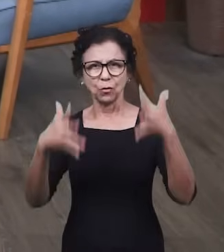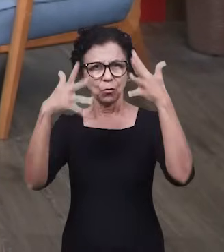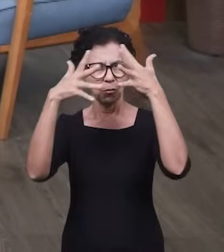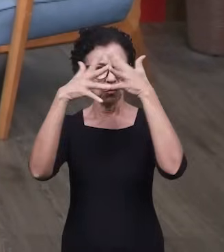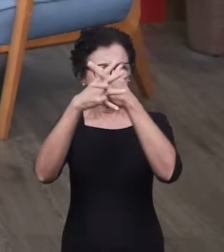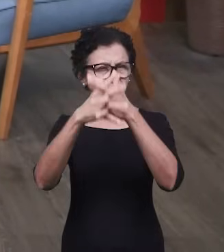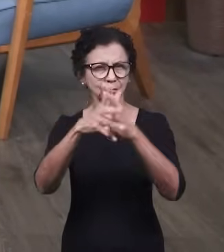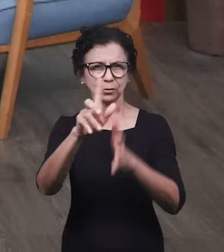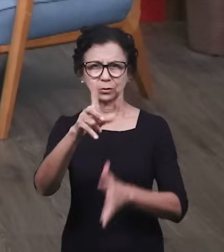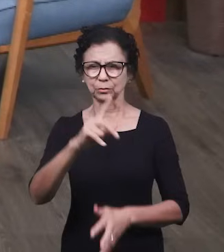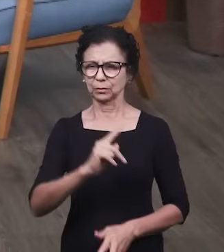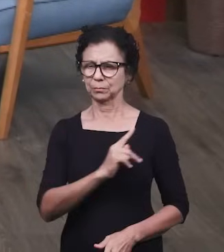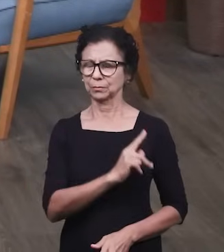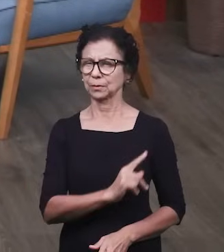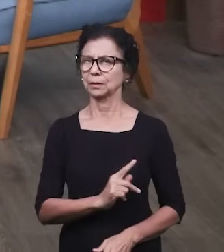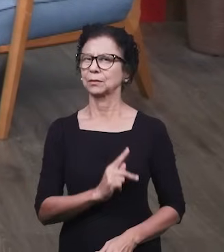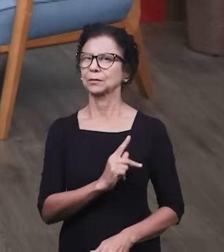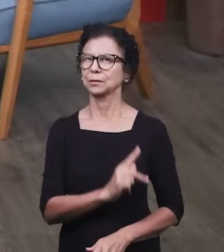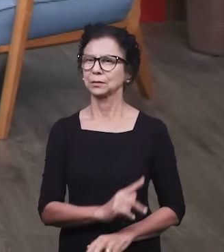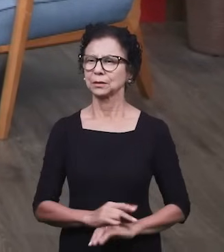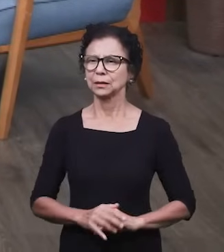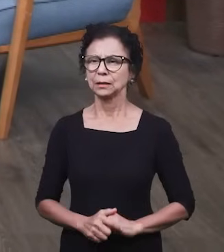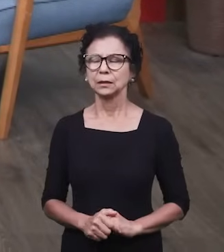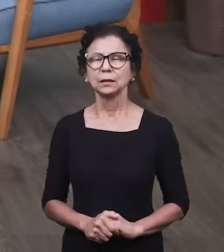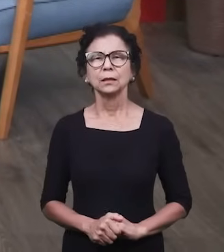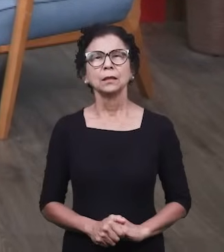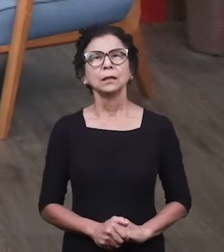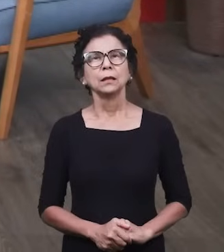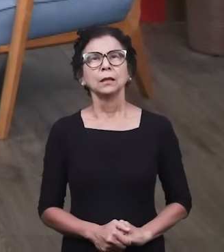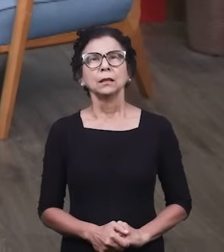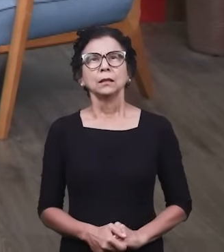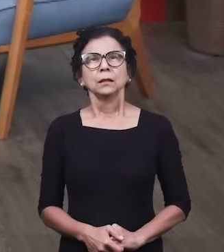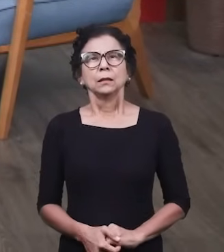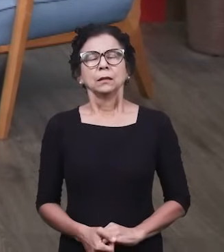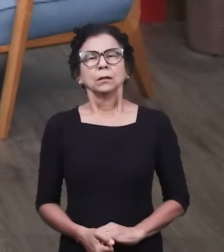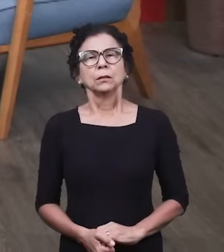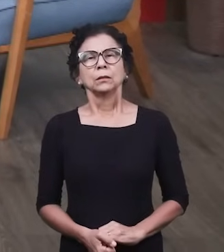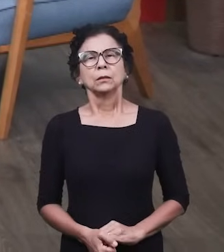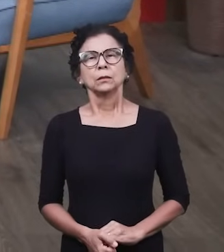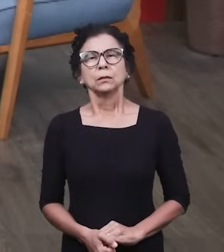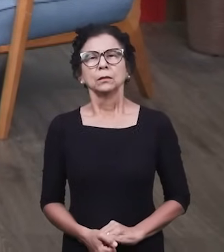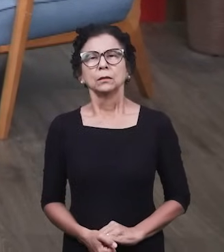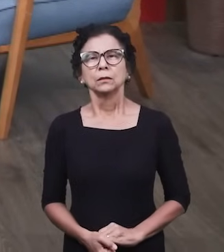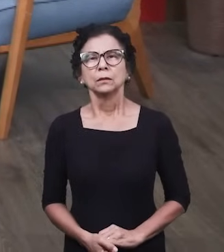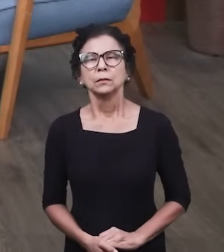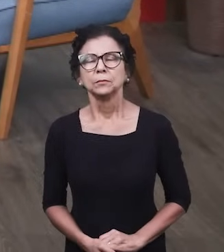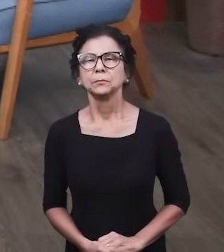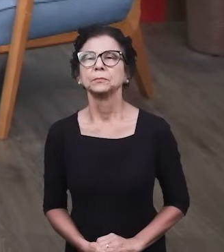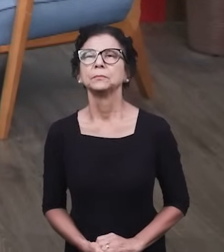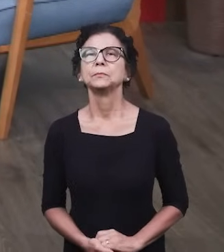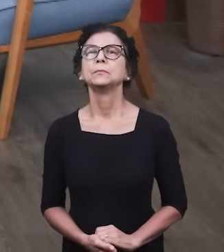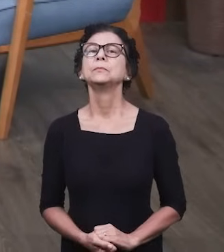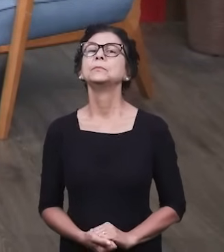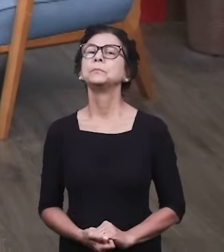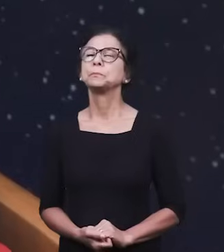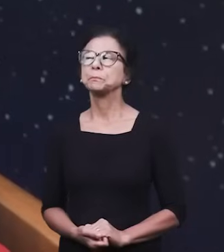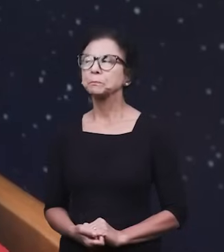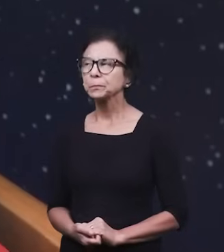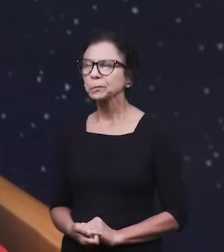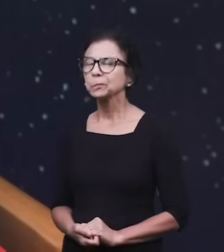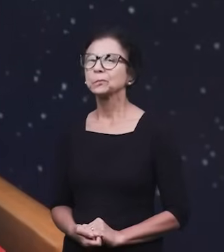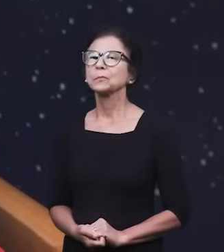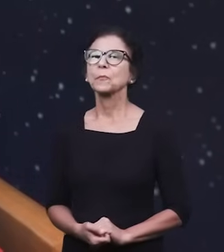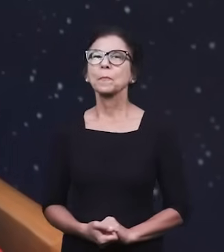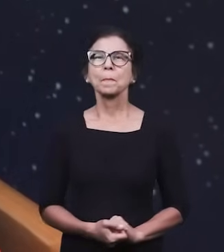as coisas. Até porque aquilo que Deus faz, a salvação, excede, a palavra fala, todo